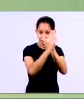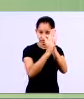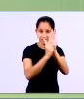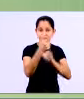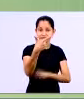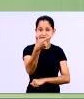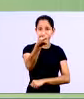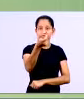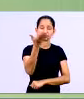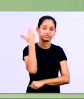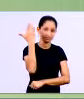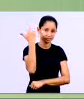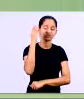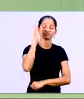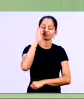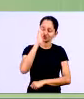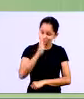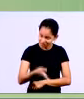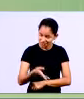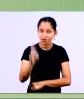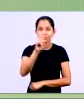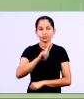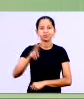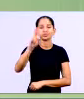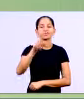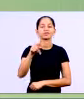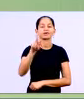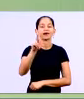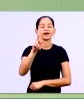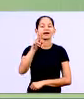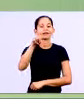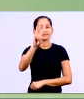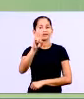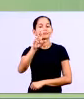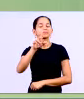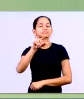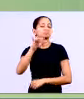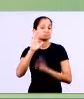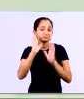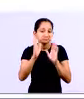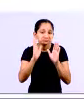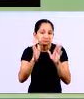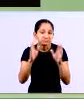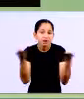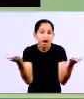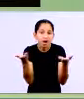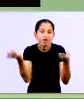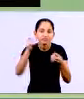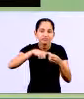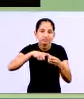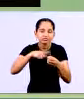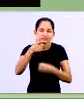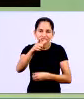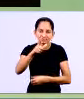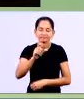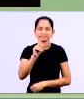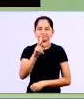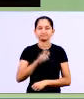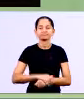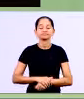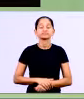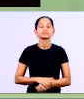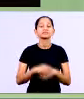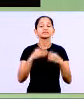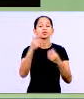se utilizava K, W e Y. Então, sumiu do mapa e agora voltou. Ou